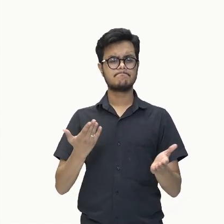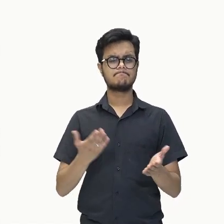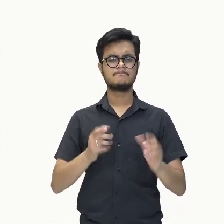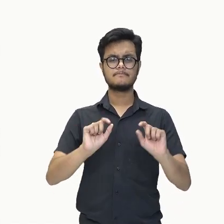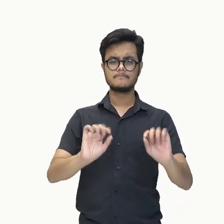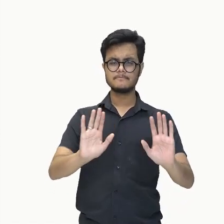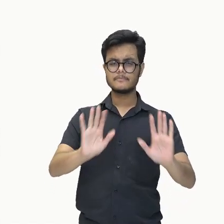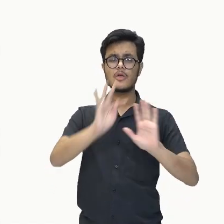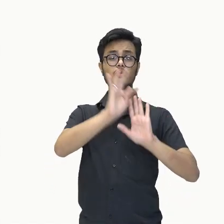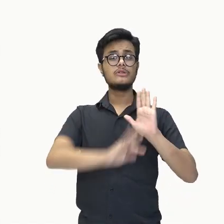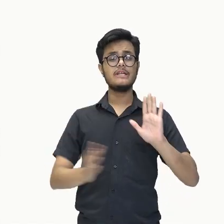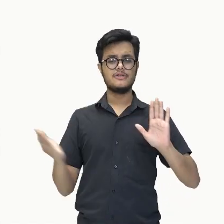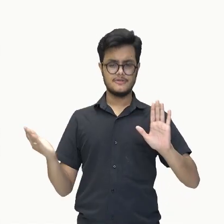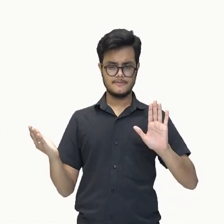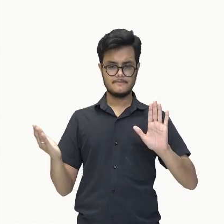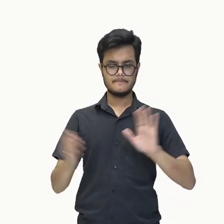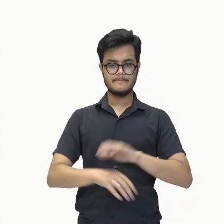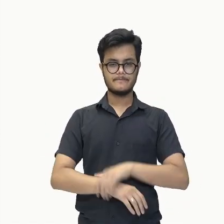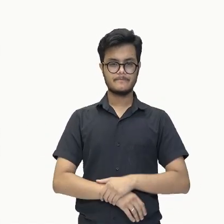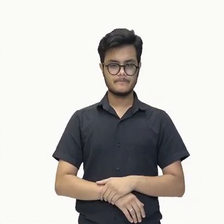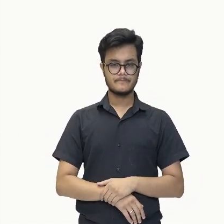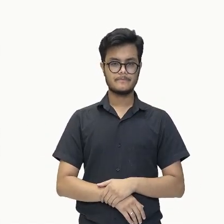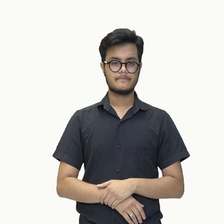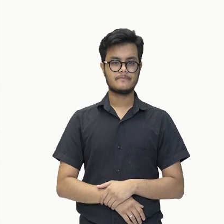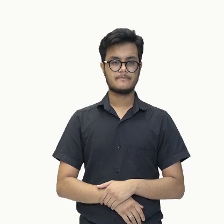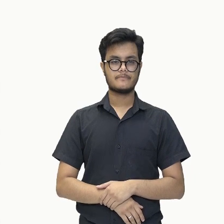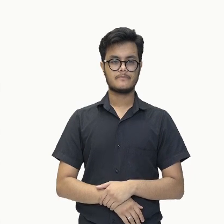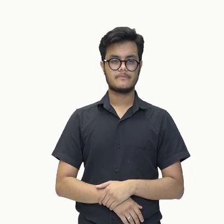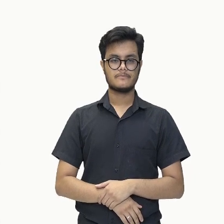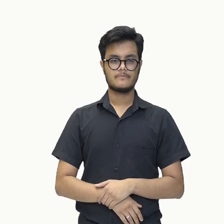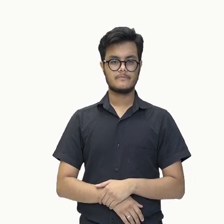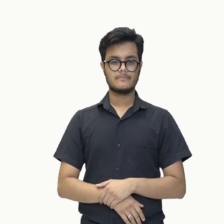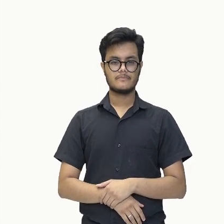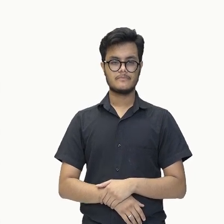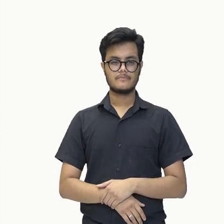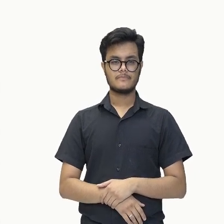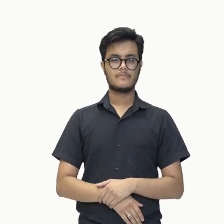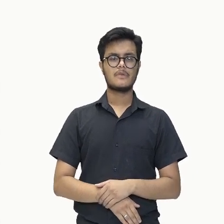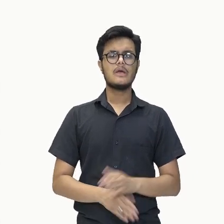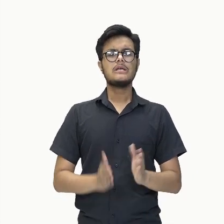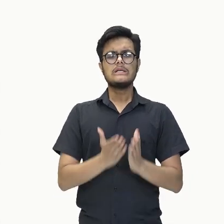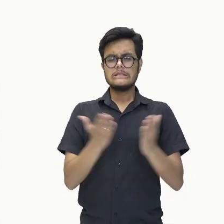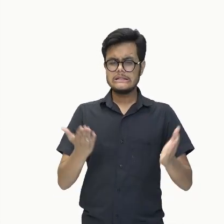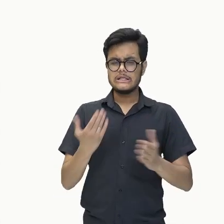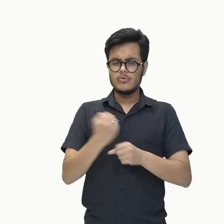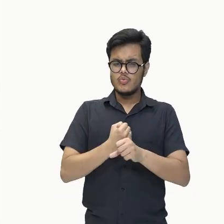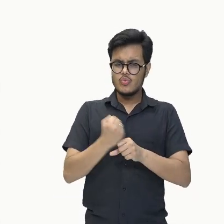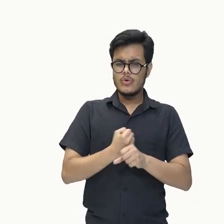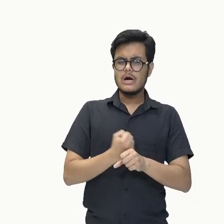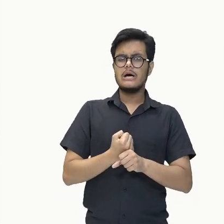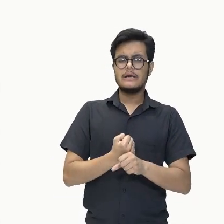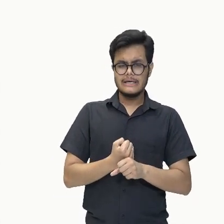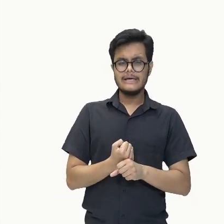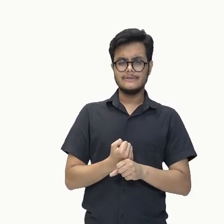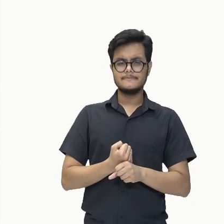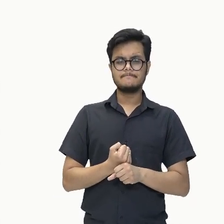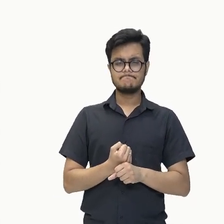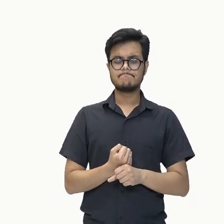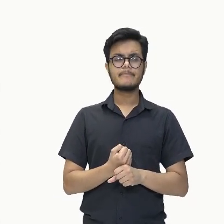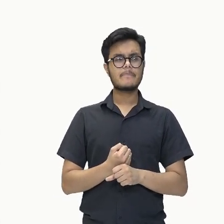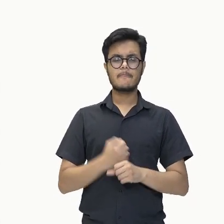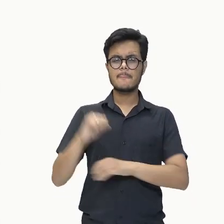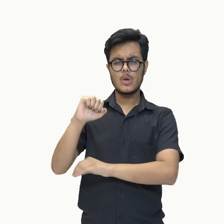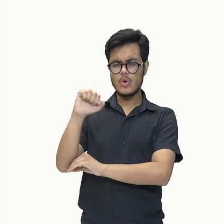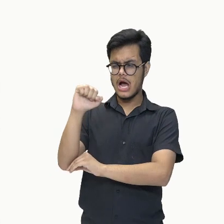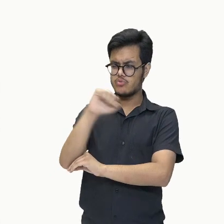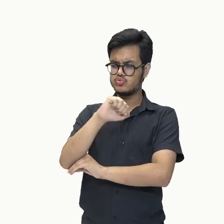né, acompanhar esse texto aqui. Nós temos aí um trecho de uma reportagem que diz que dessa forma, a cada ano, né, de vida, um carro